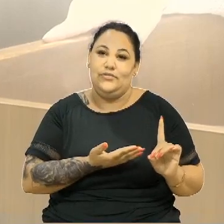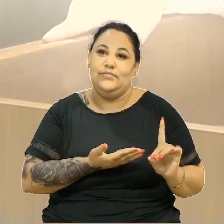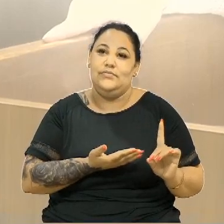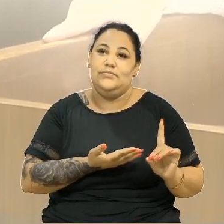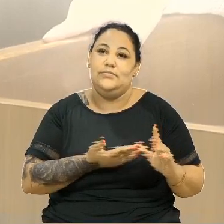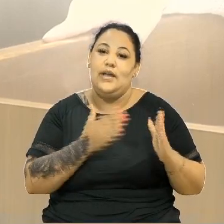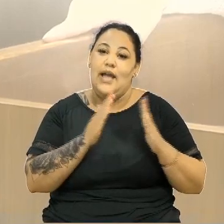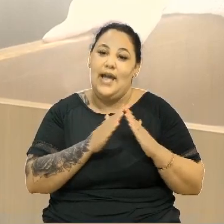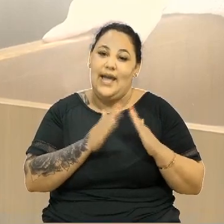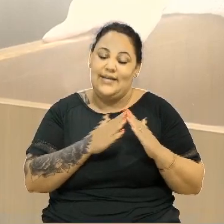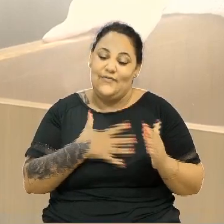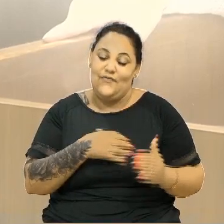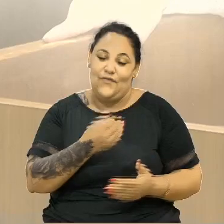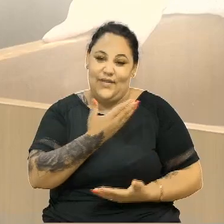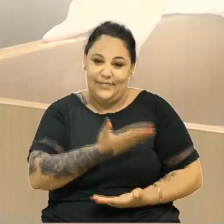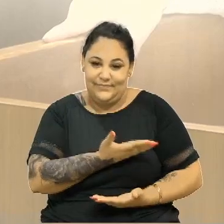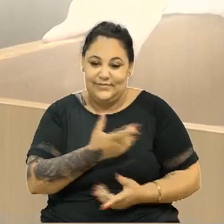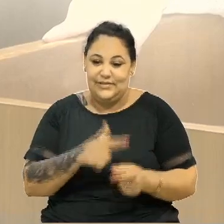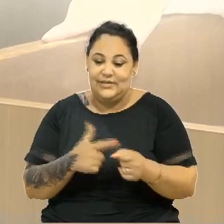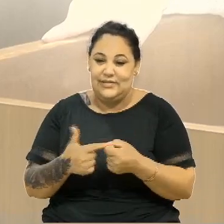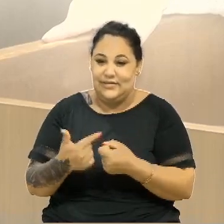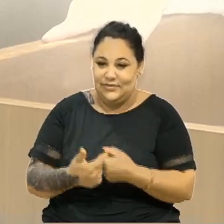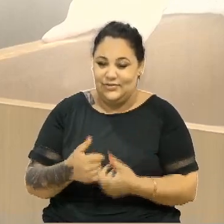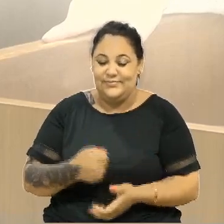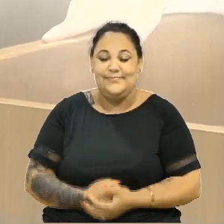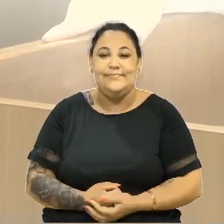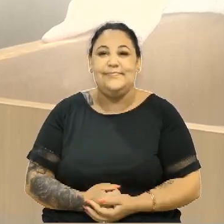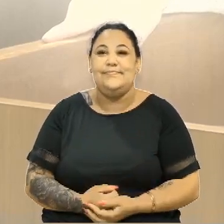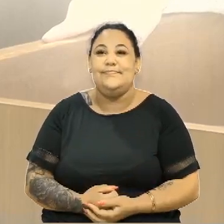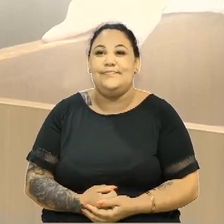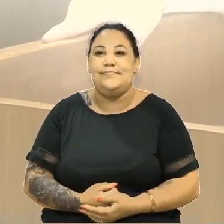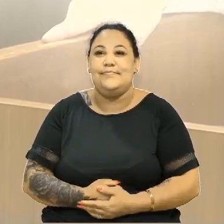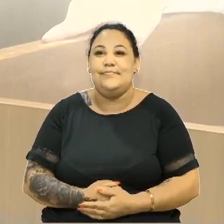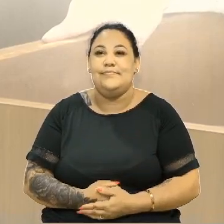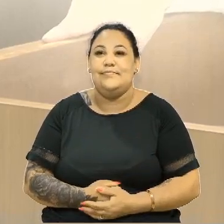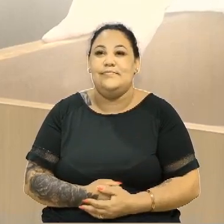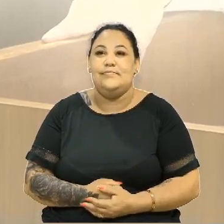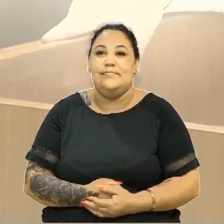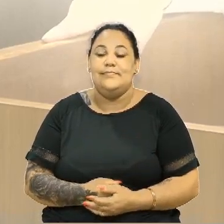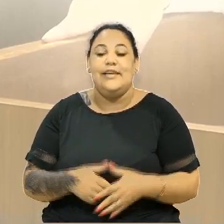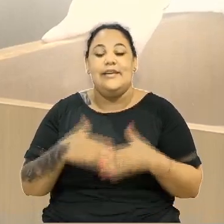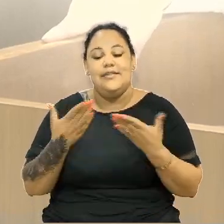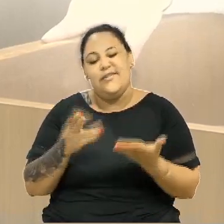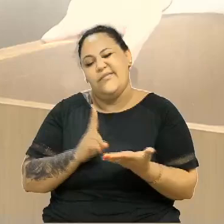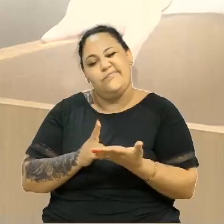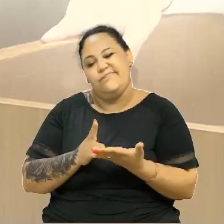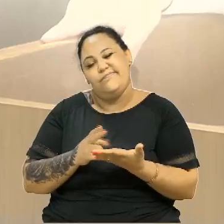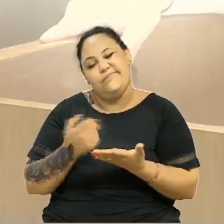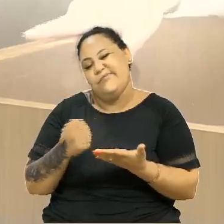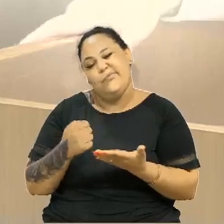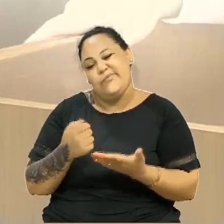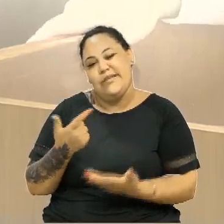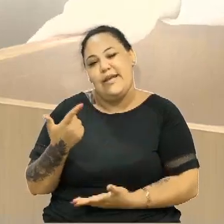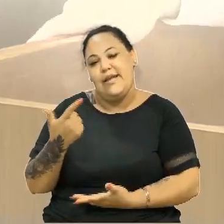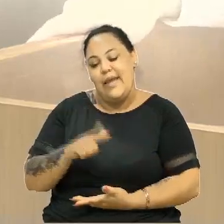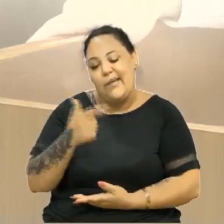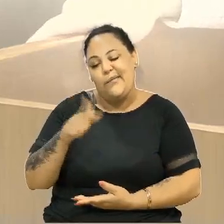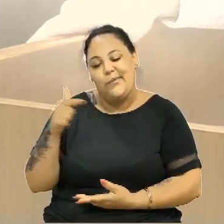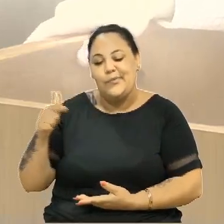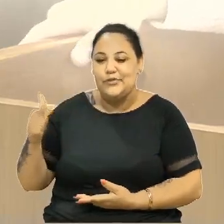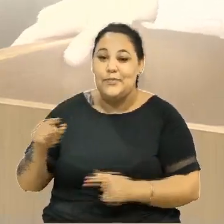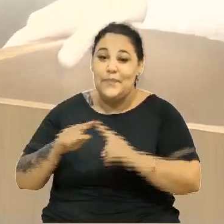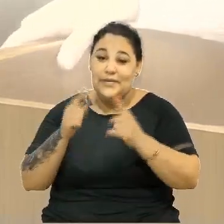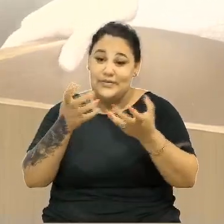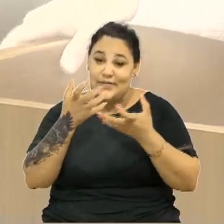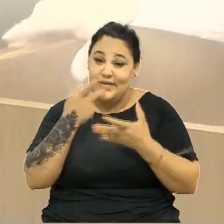este filho da nossa cidade. Então, mais uma vez, não sendo redundante, dizer, Ademir, que